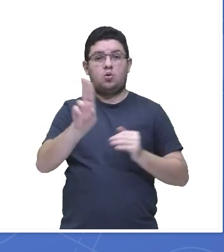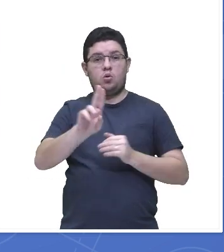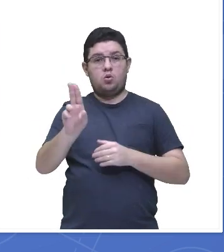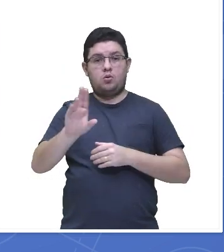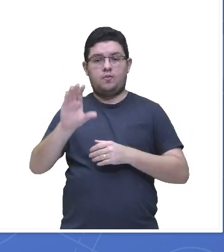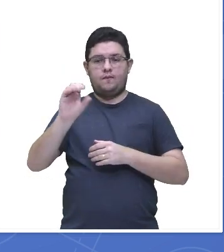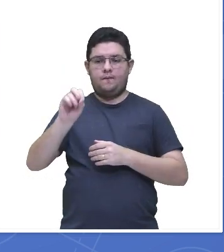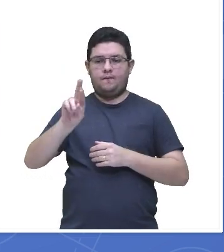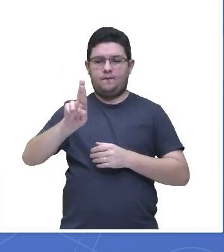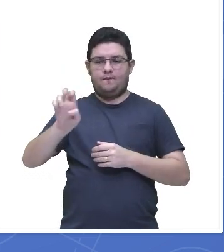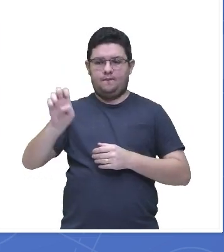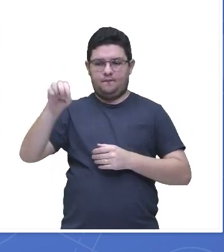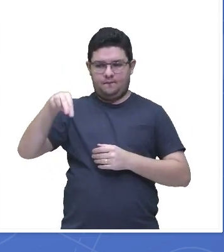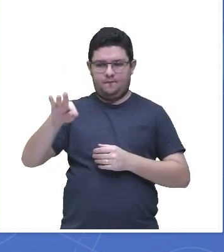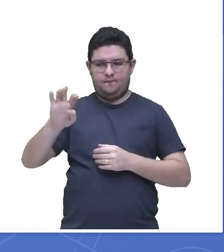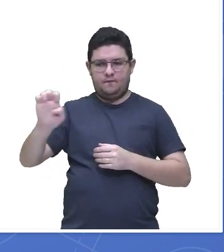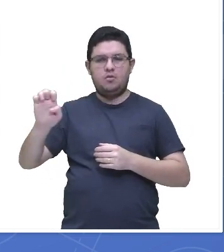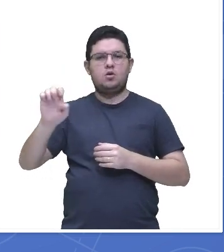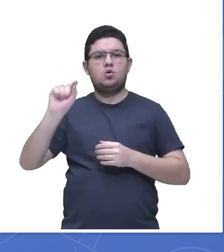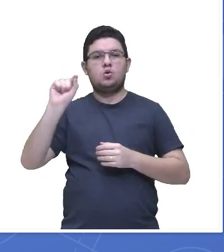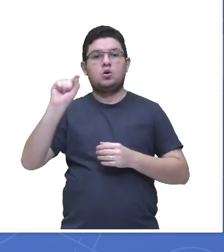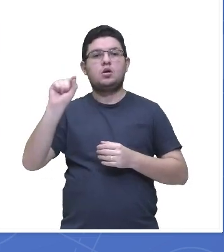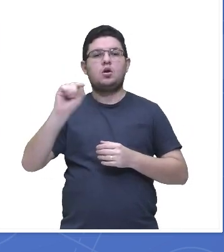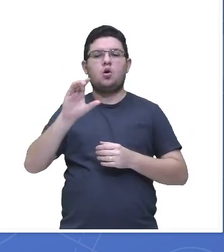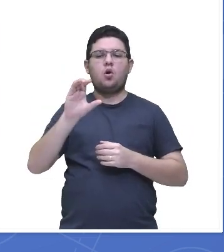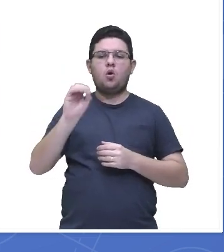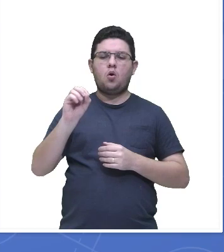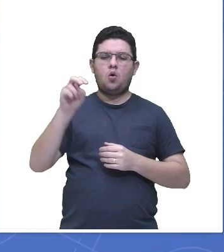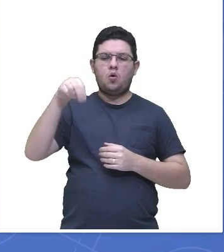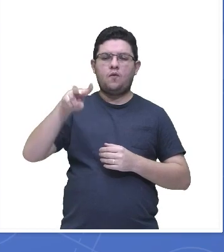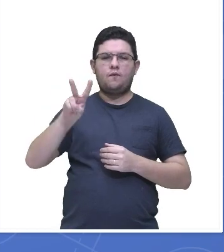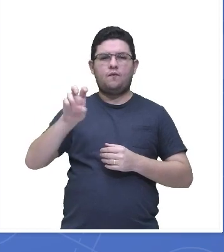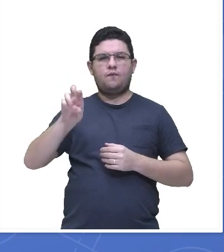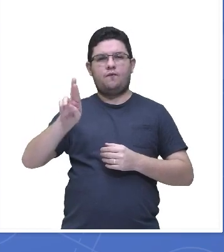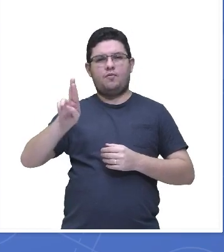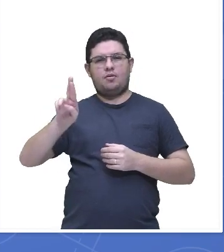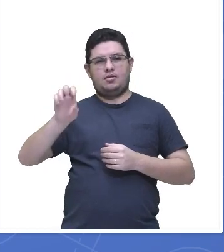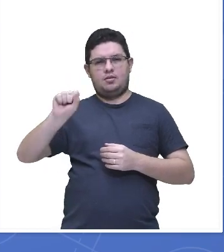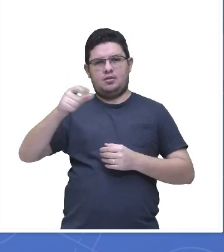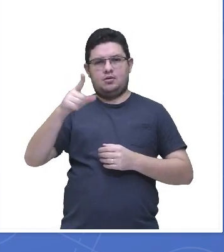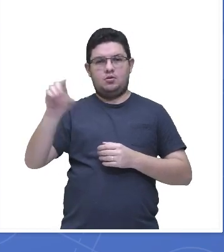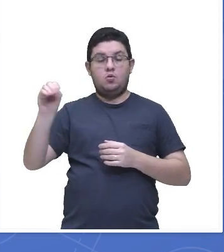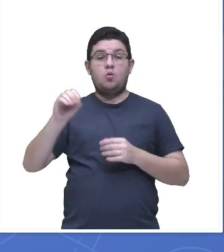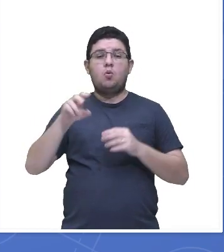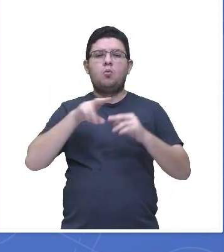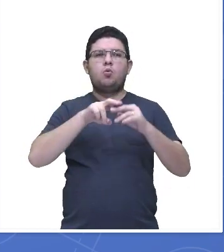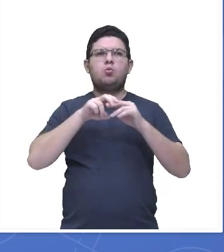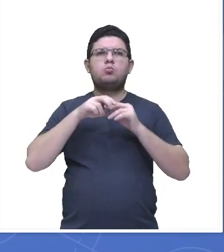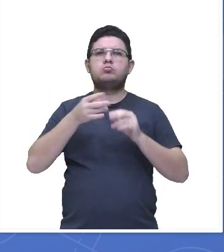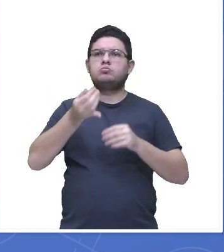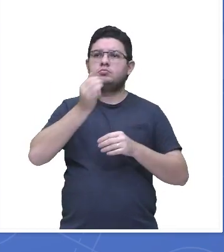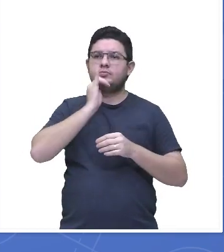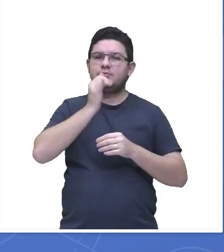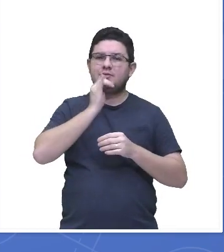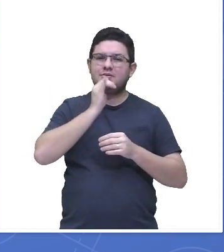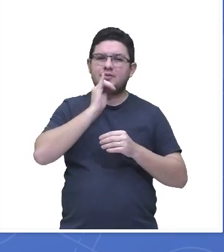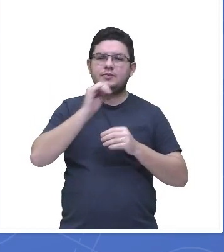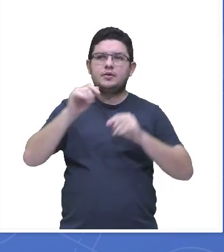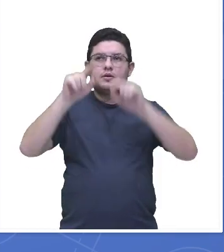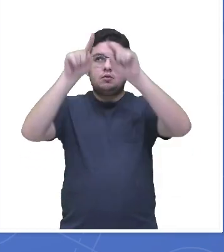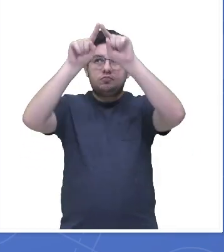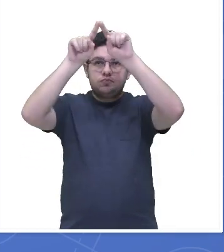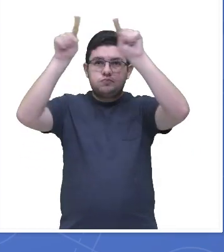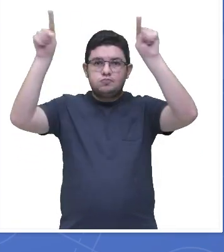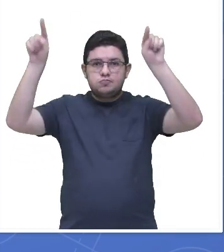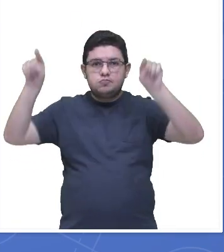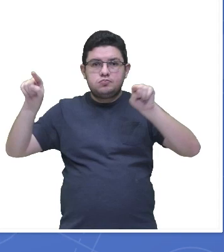né? Uma das razões pelas quais a gente coloca o ar-condicionado na parte de cima, né? Na parte superior do quarto, para que lá ele possa